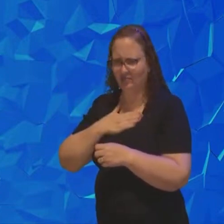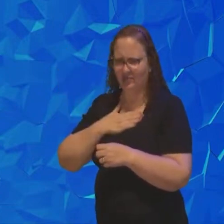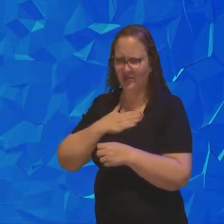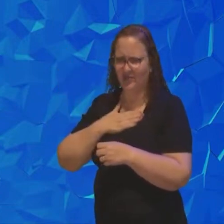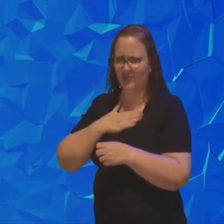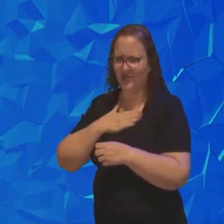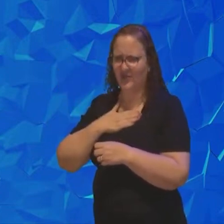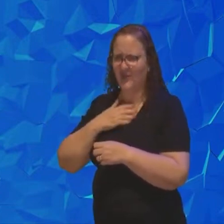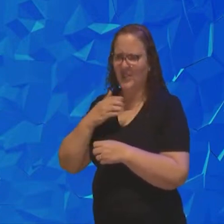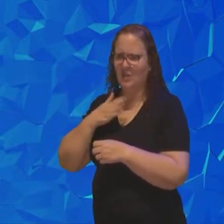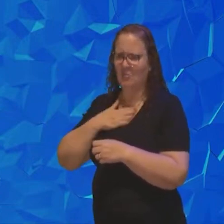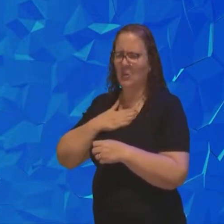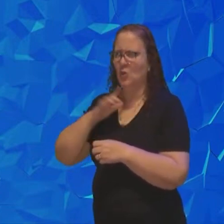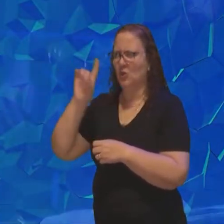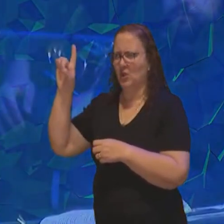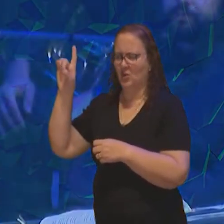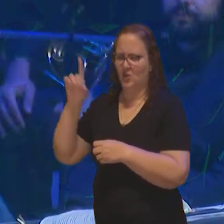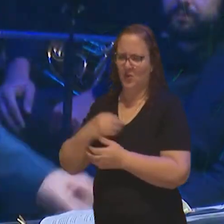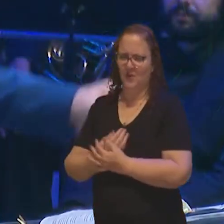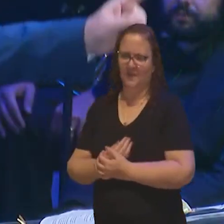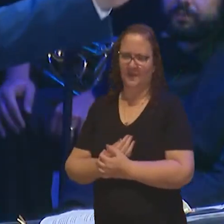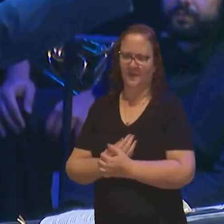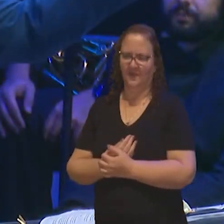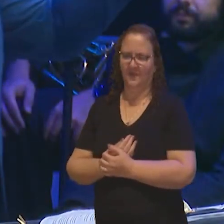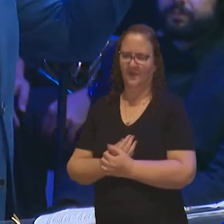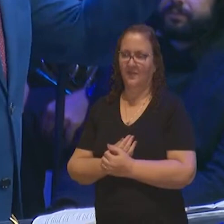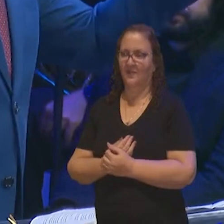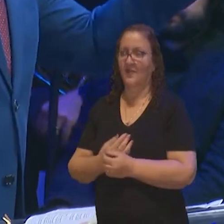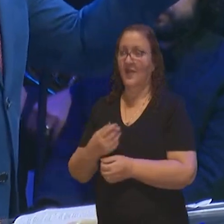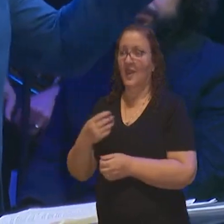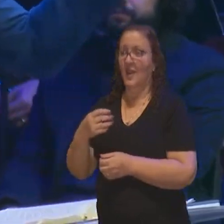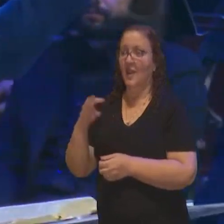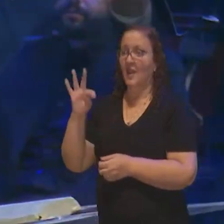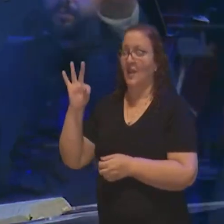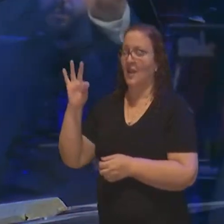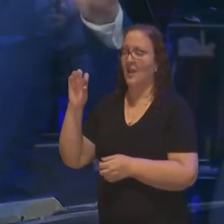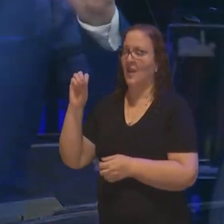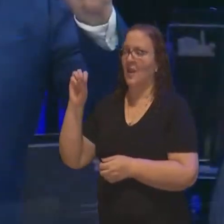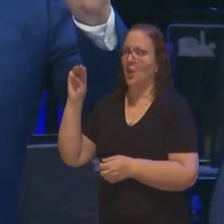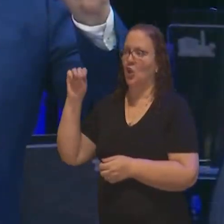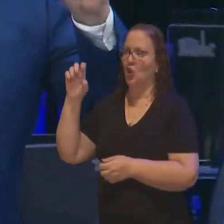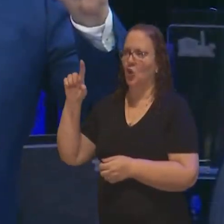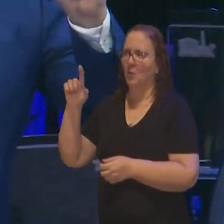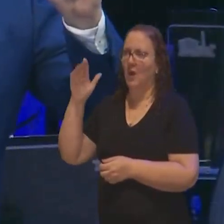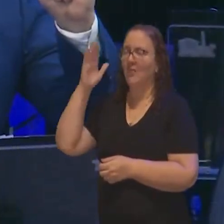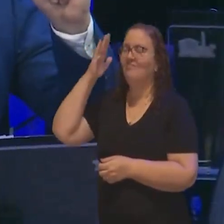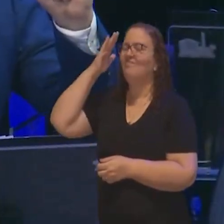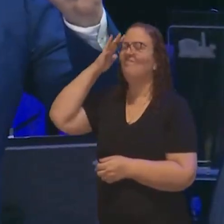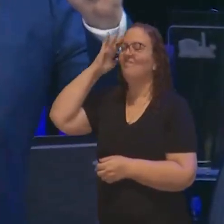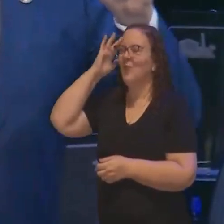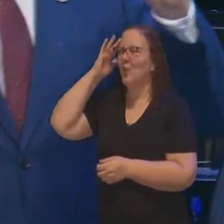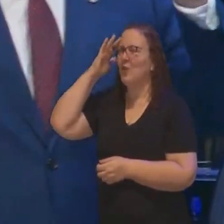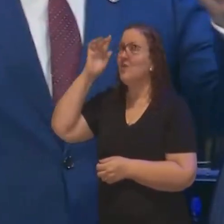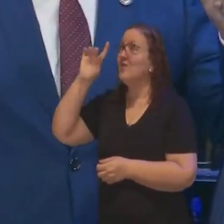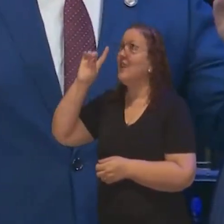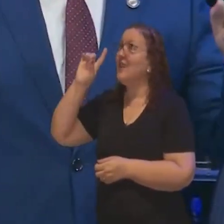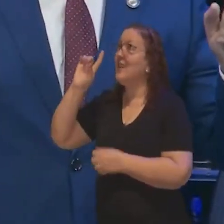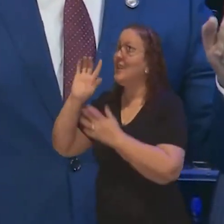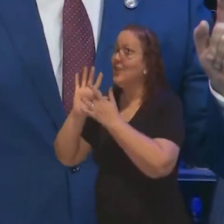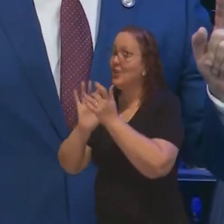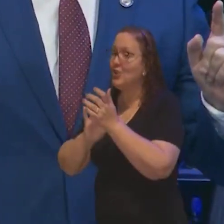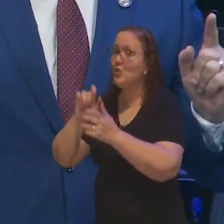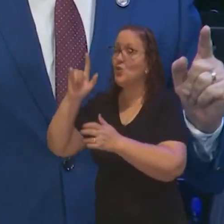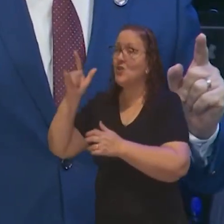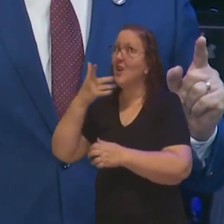O que ele reconheceu? A divindade de Cristo. Ele reconheceu que Jesus